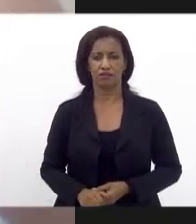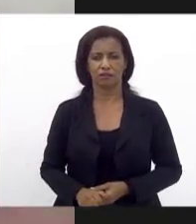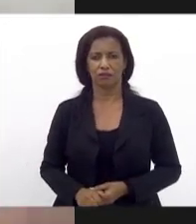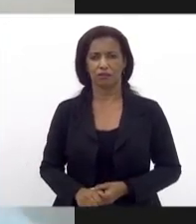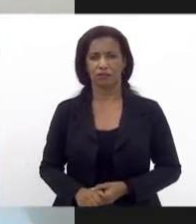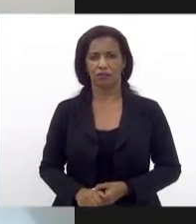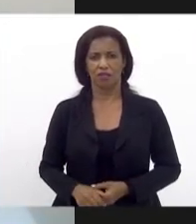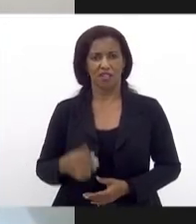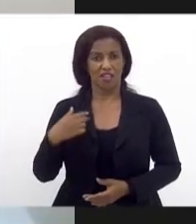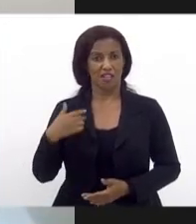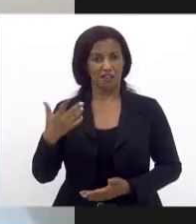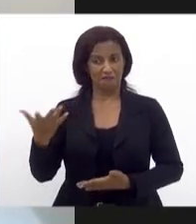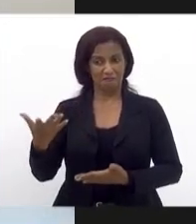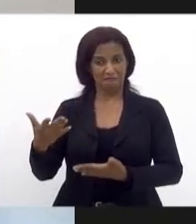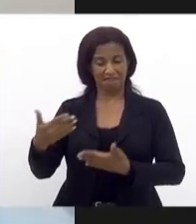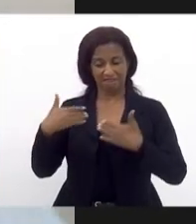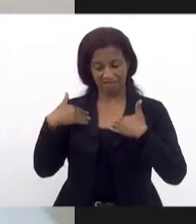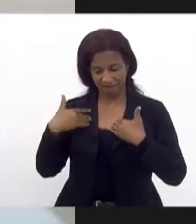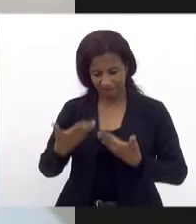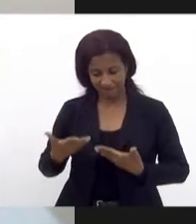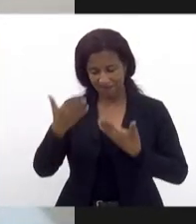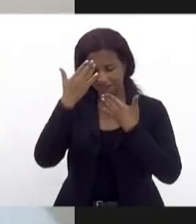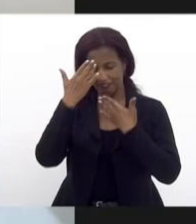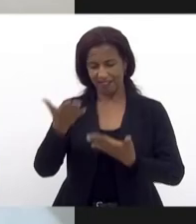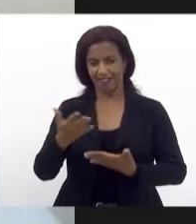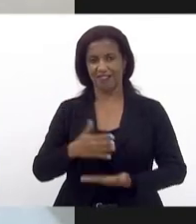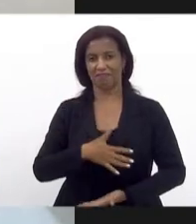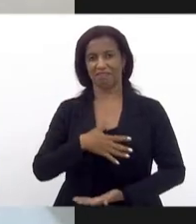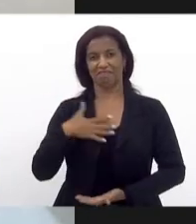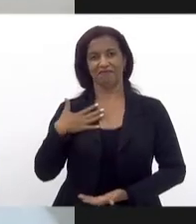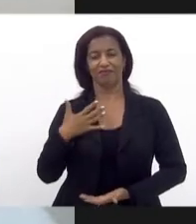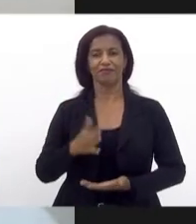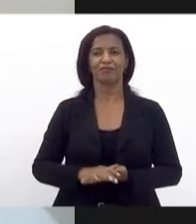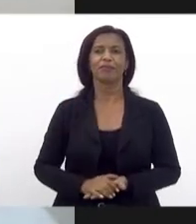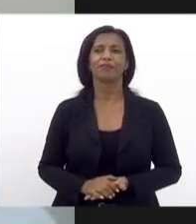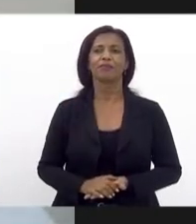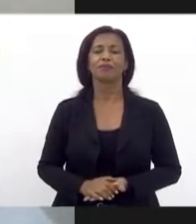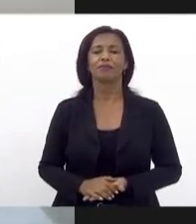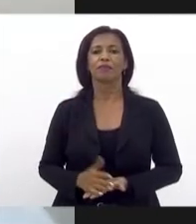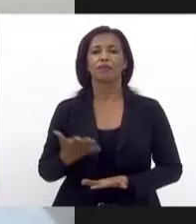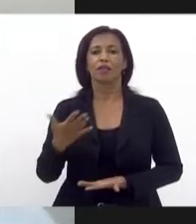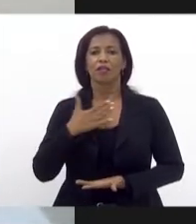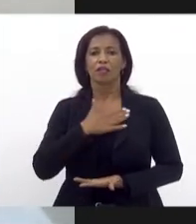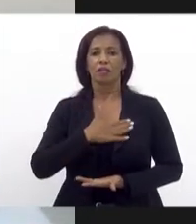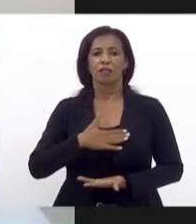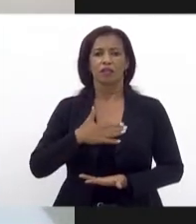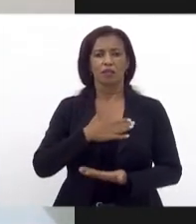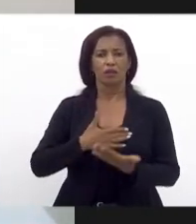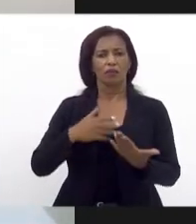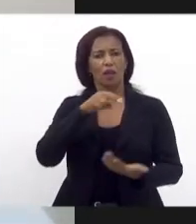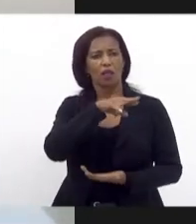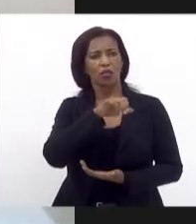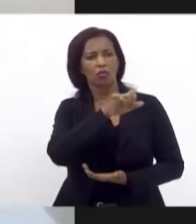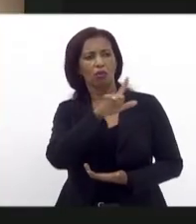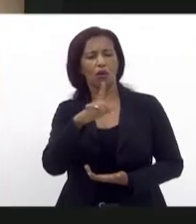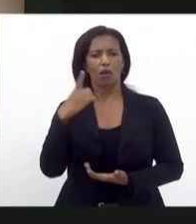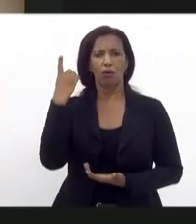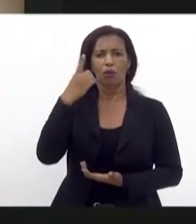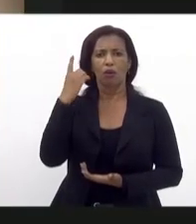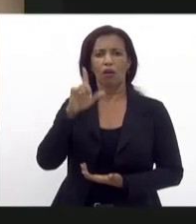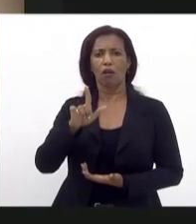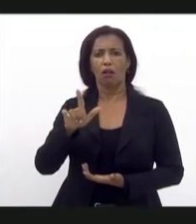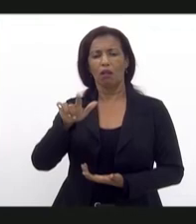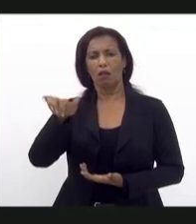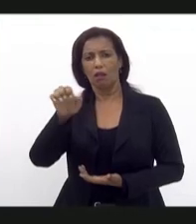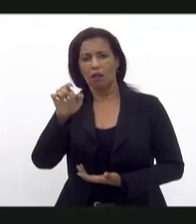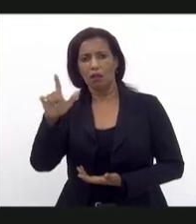Receber esse título de você muito me vai dessa, meu amigo. Mas olha só, saudar meu amigo Noel de Carvalho, o deputado Hugo Leal,